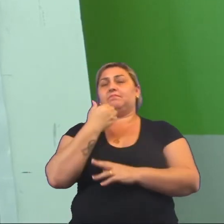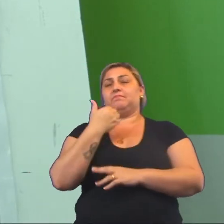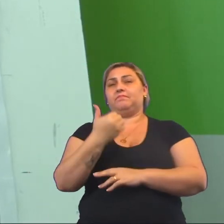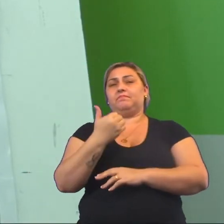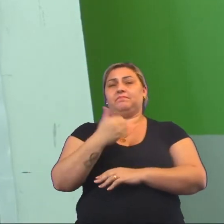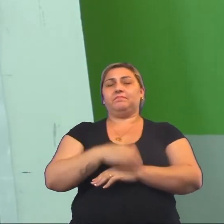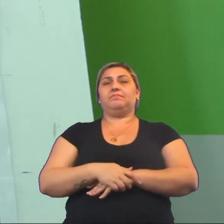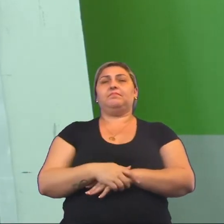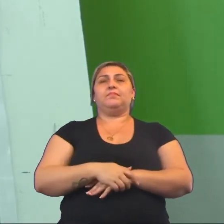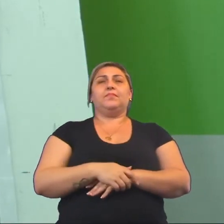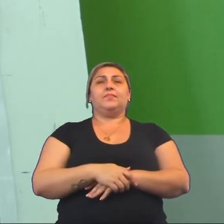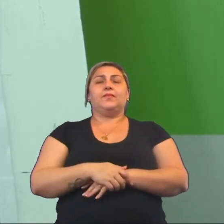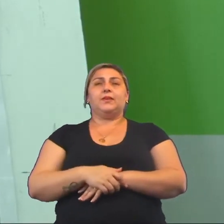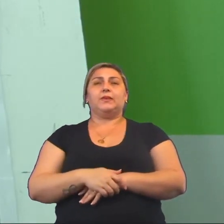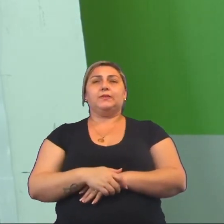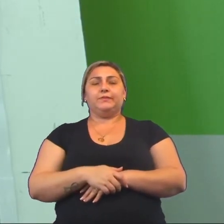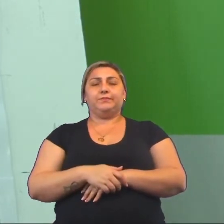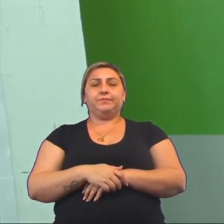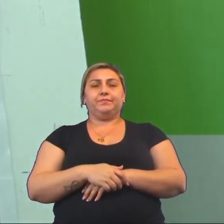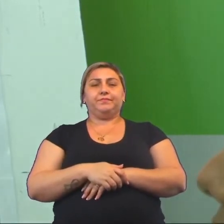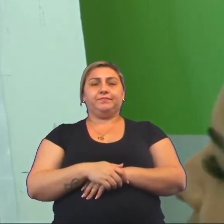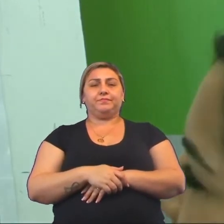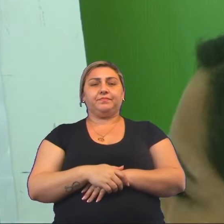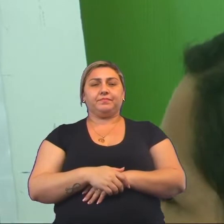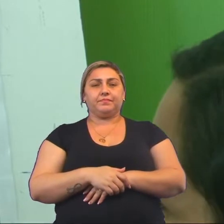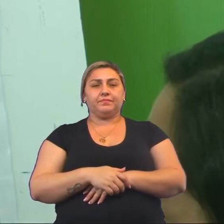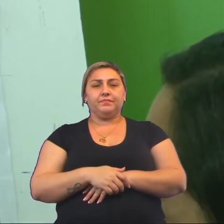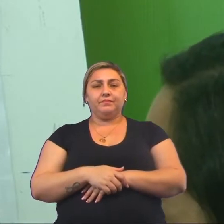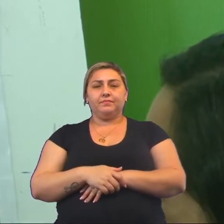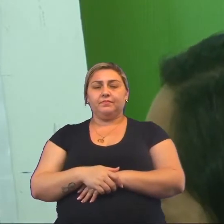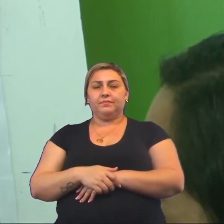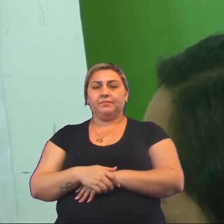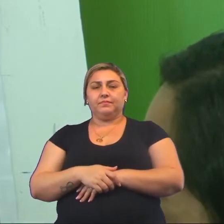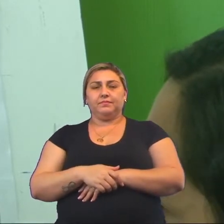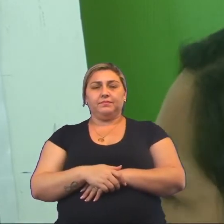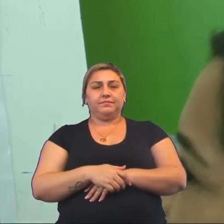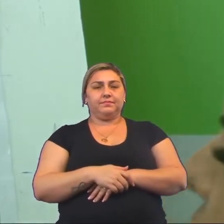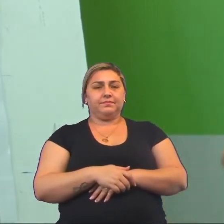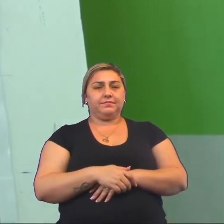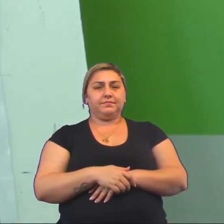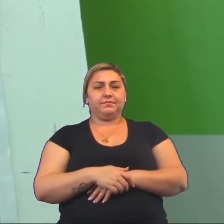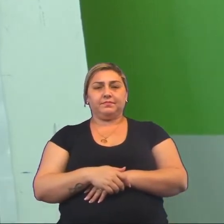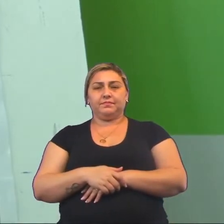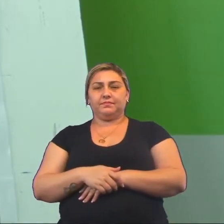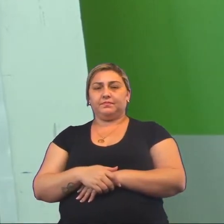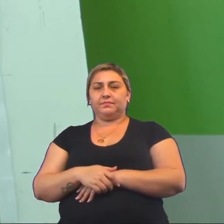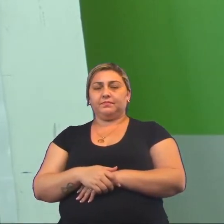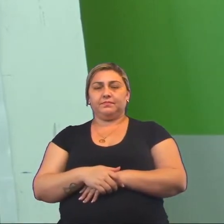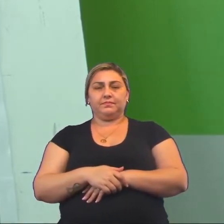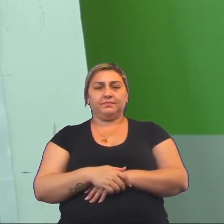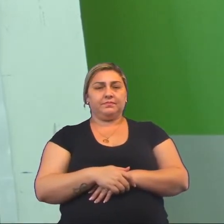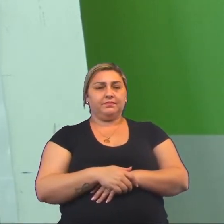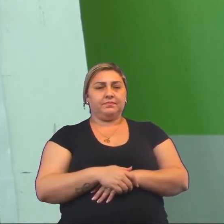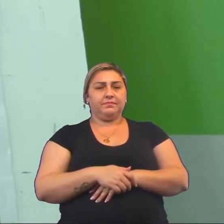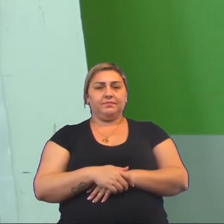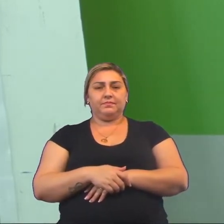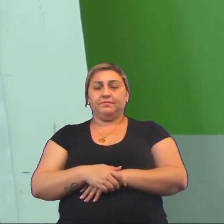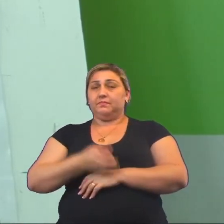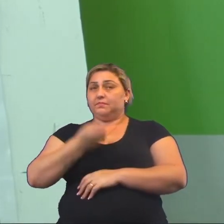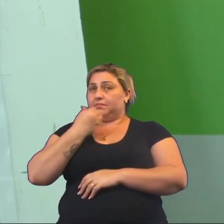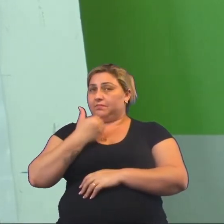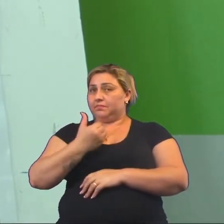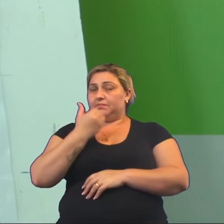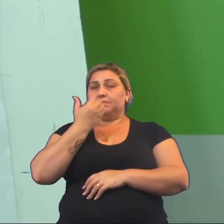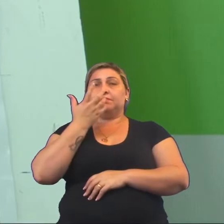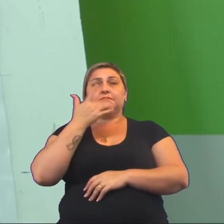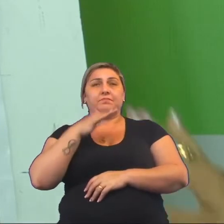muito bem. Então vamos marcar um X aqui na opção, na alternativa em casa. Muito